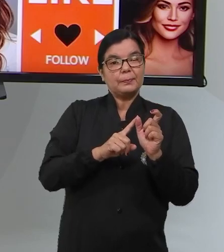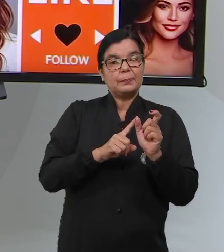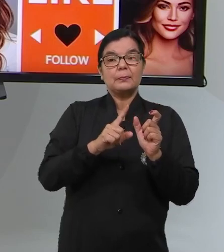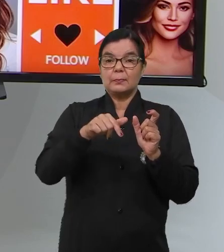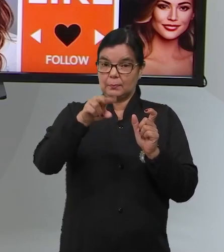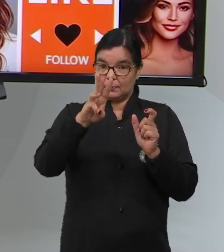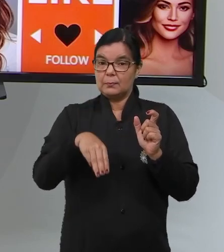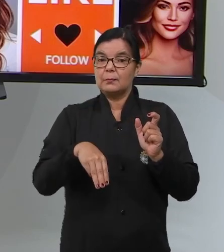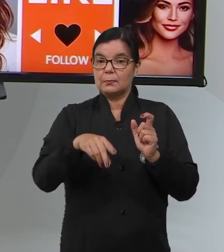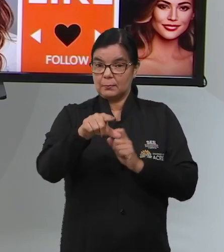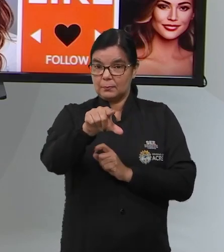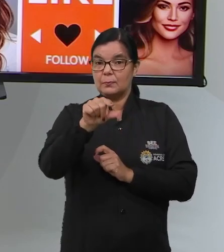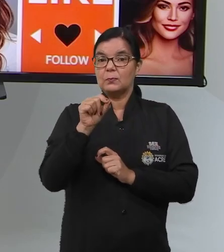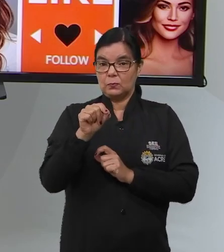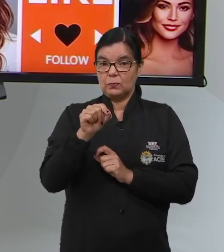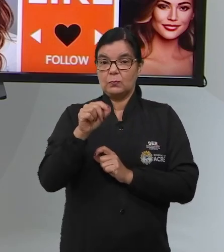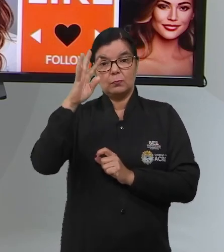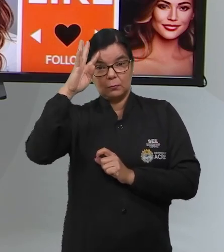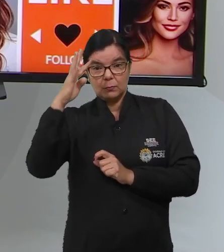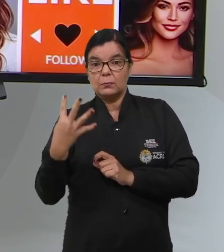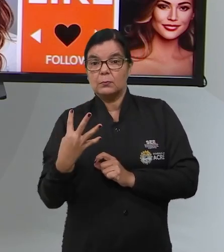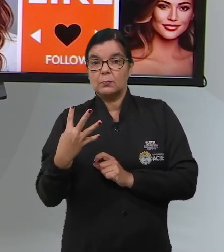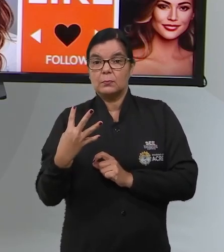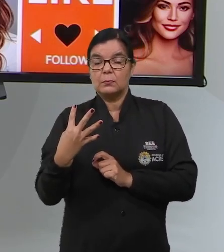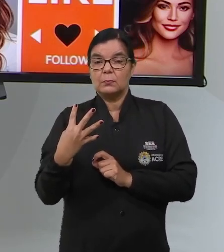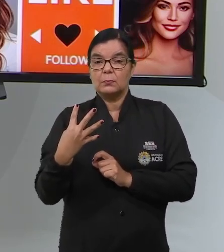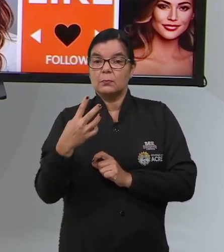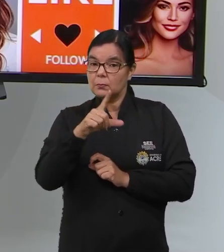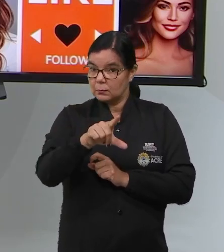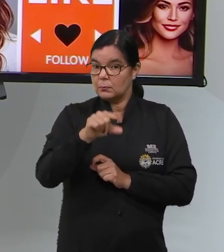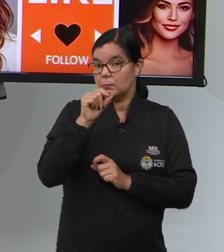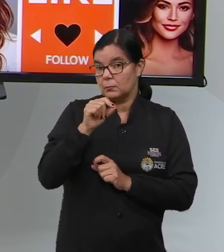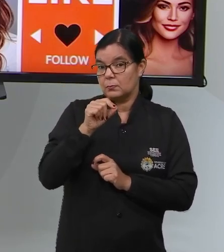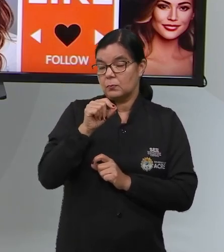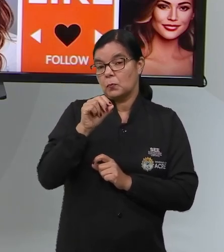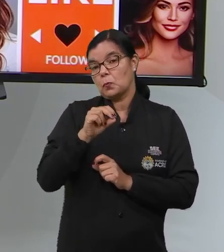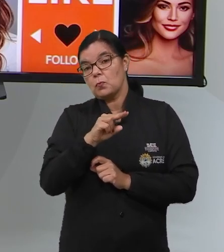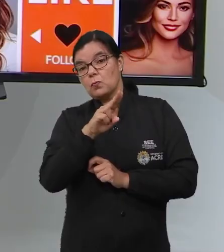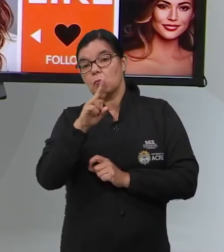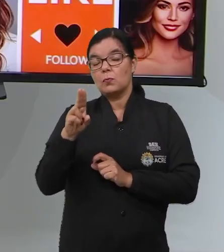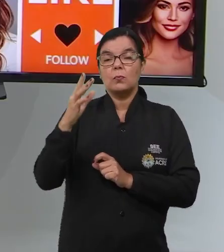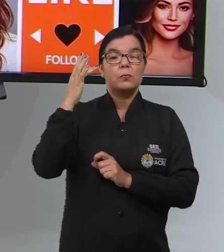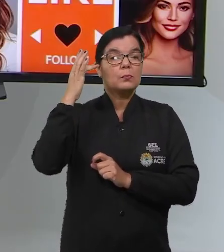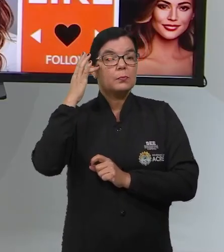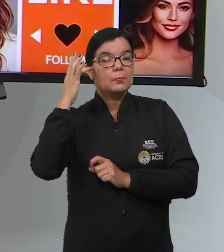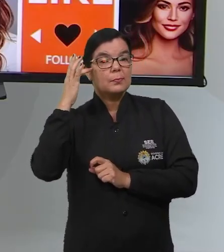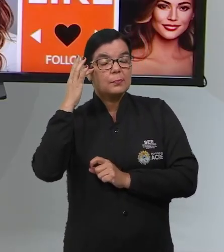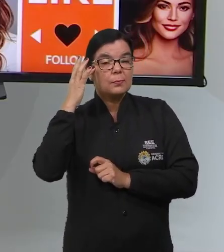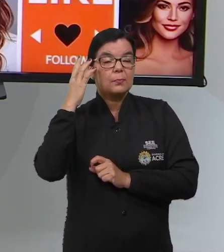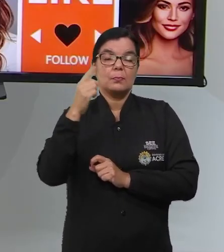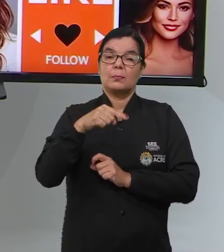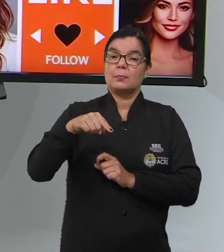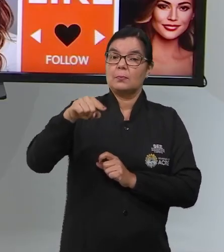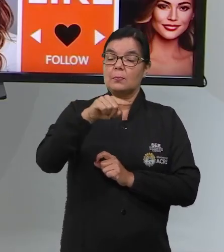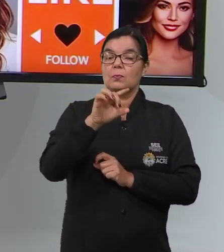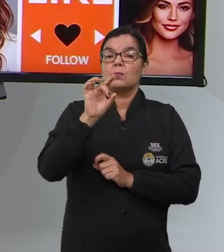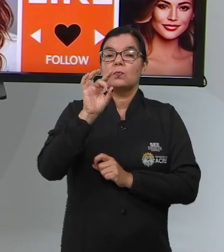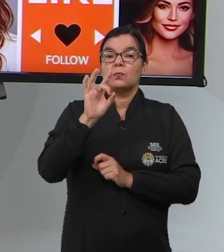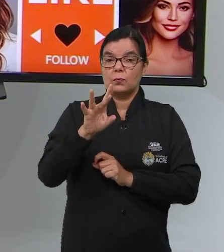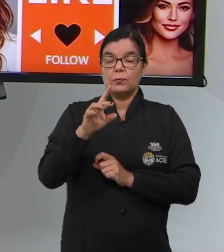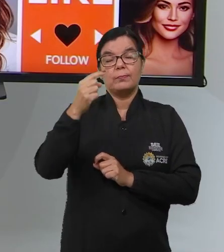quem define, é quem decide essas escolhas? Ou será que você apenas